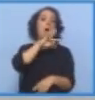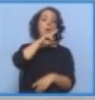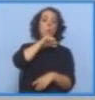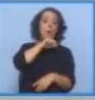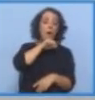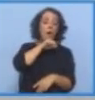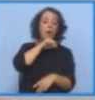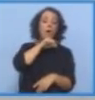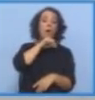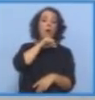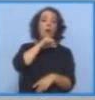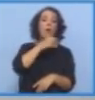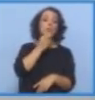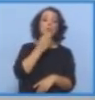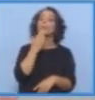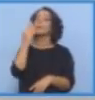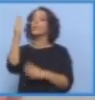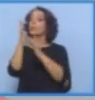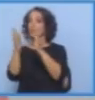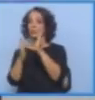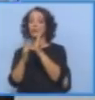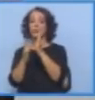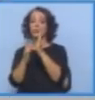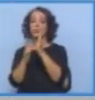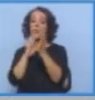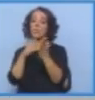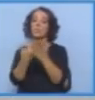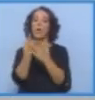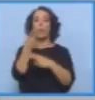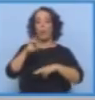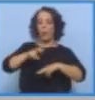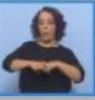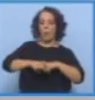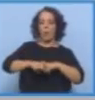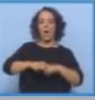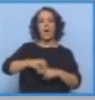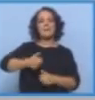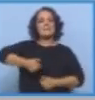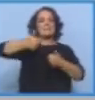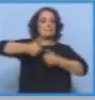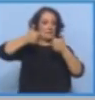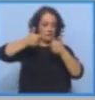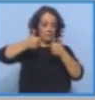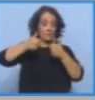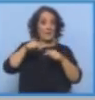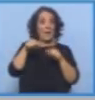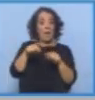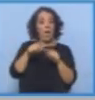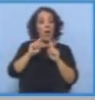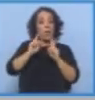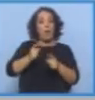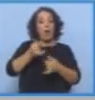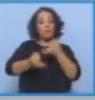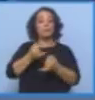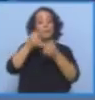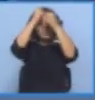filhos de Zebedeu, vai pedir a Jesus que cada um tome um lugar principal no reino. E daqui começa toda uma outra mensagem,